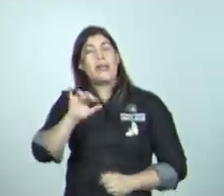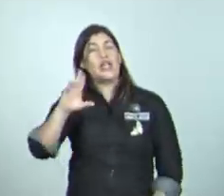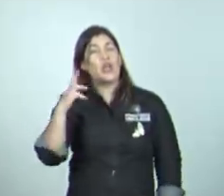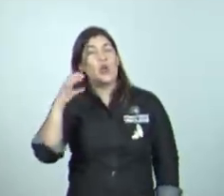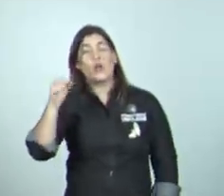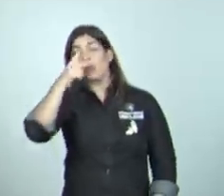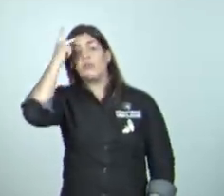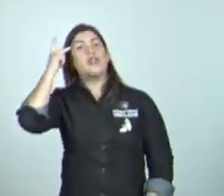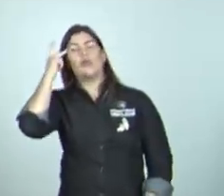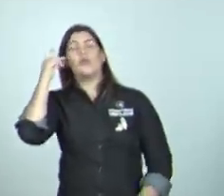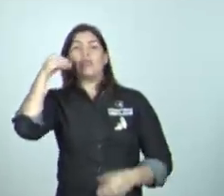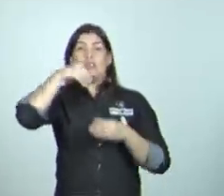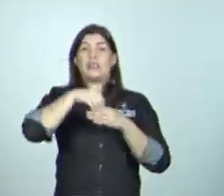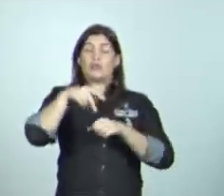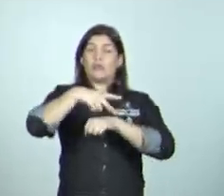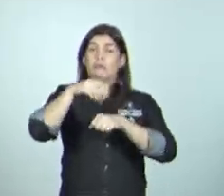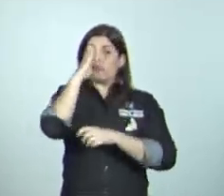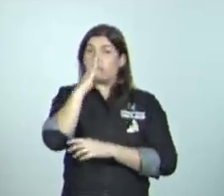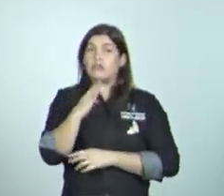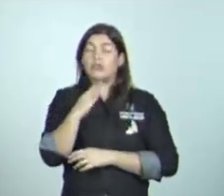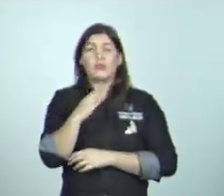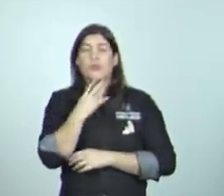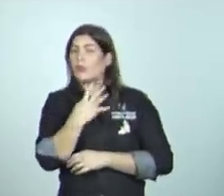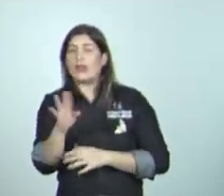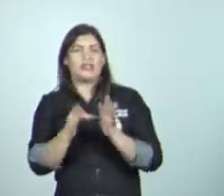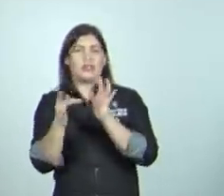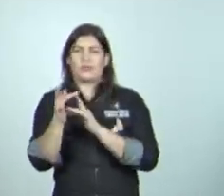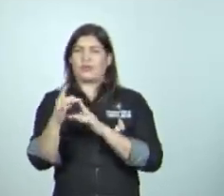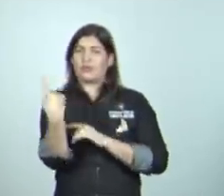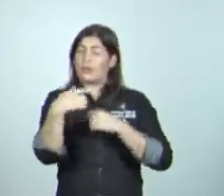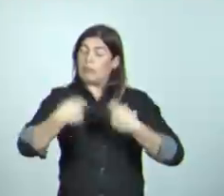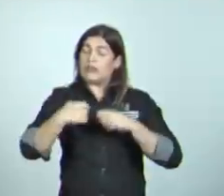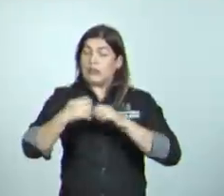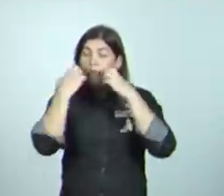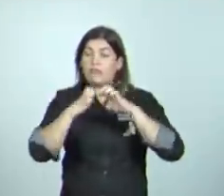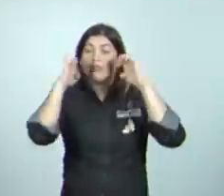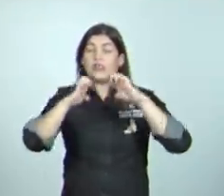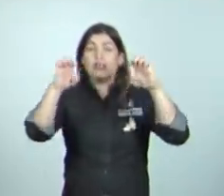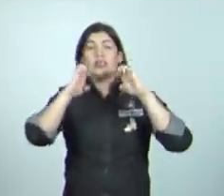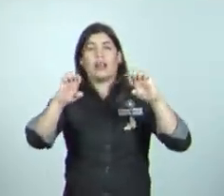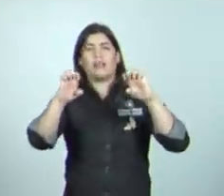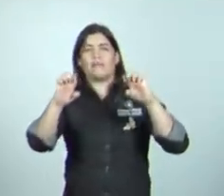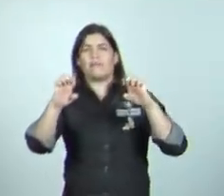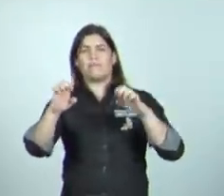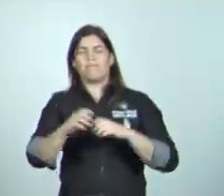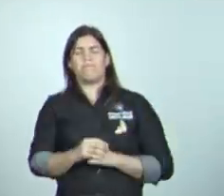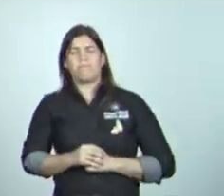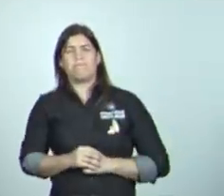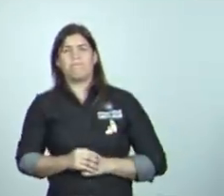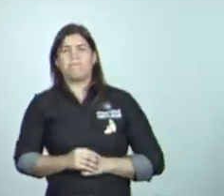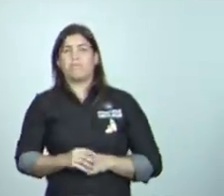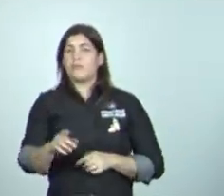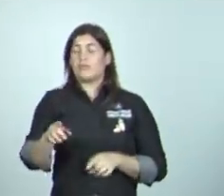não entregaram à vida jesus cristo nós precisamos chegar até essas pessoas além disso nós já sabemos que